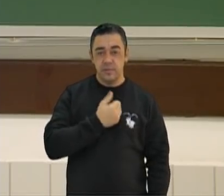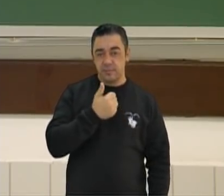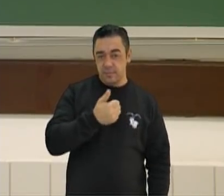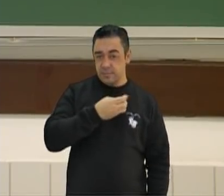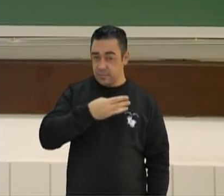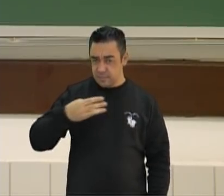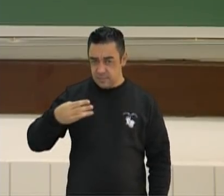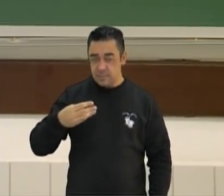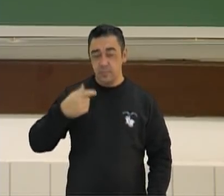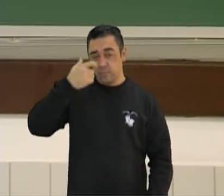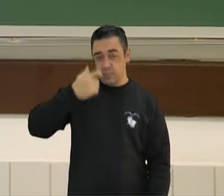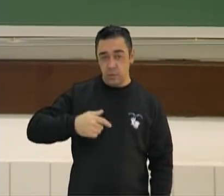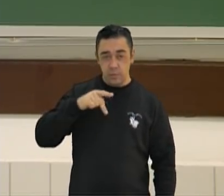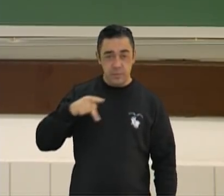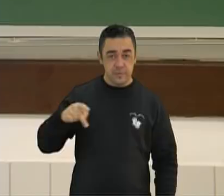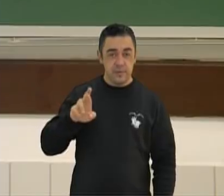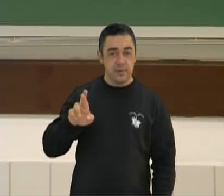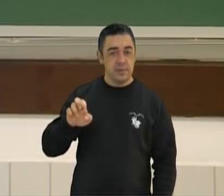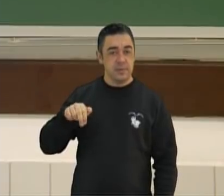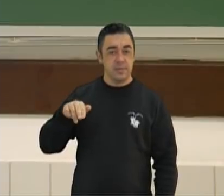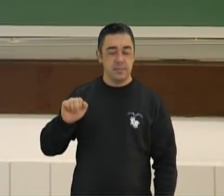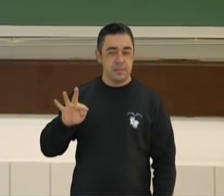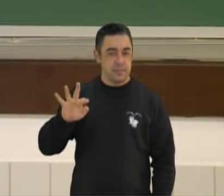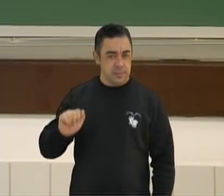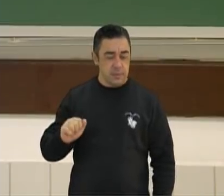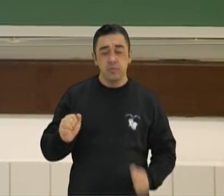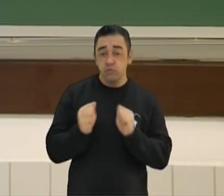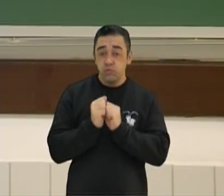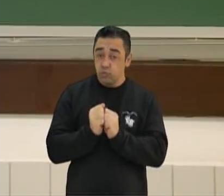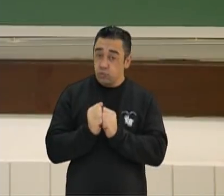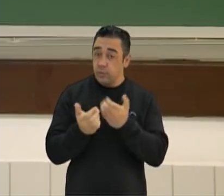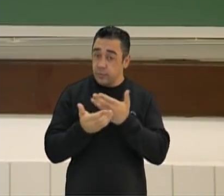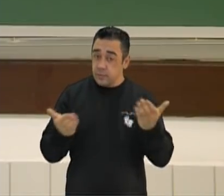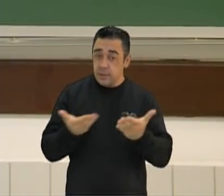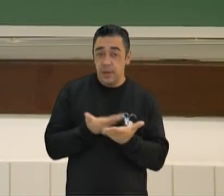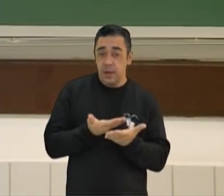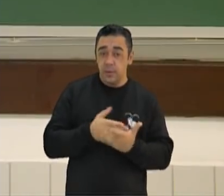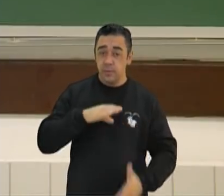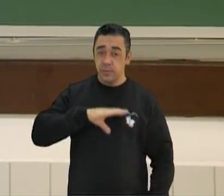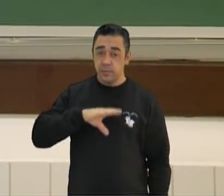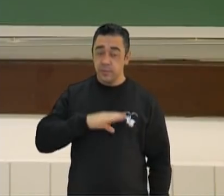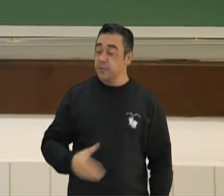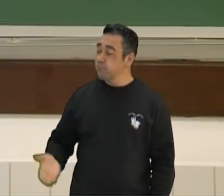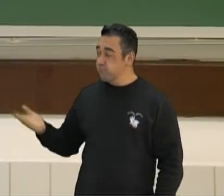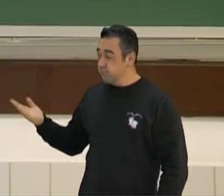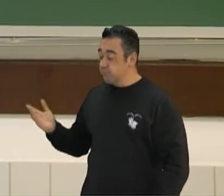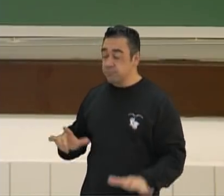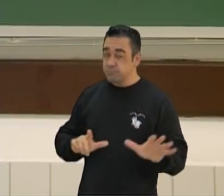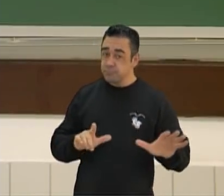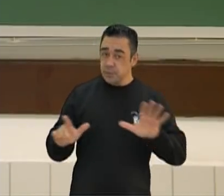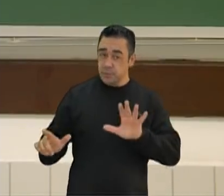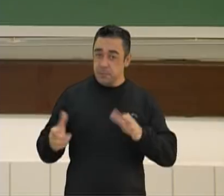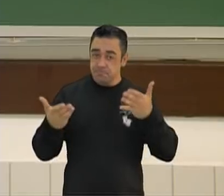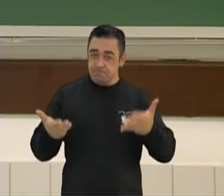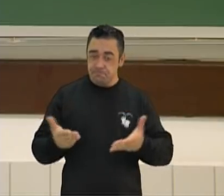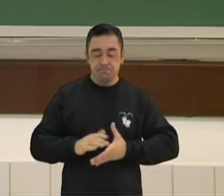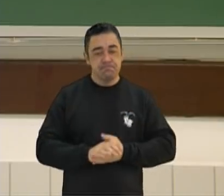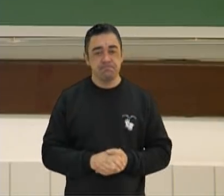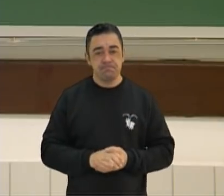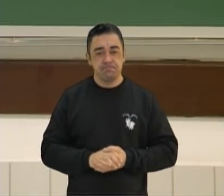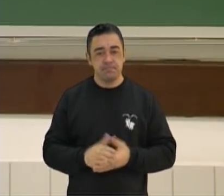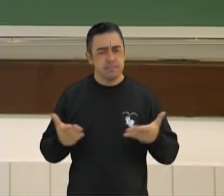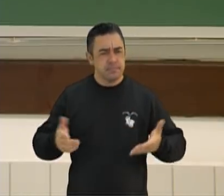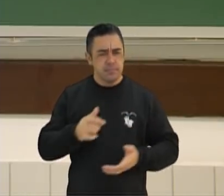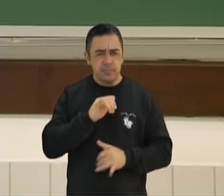133. Eu sou a professora Renata e vou estar com você durante as aulas de língua portuguesa desta semana. Gostaria